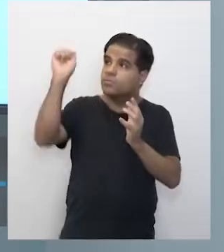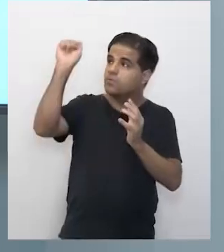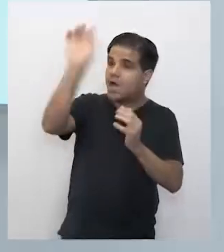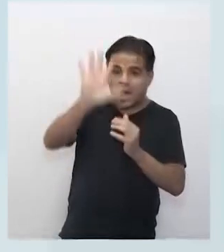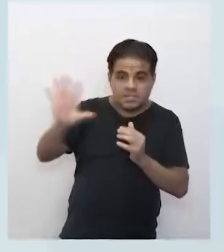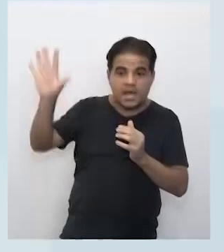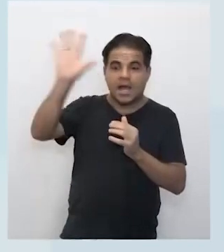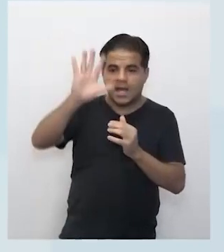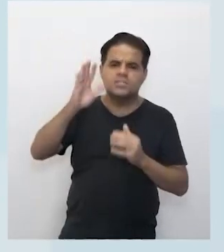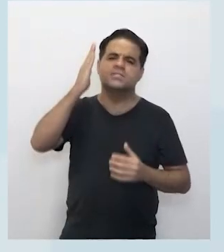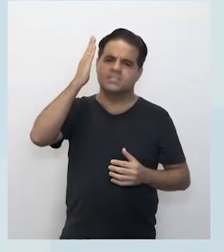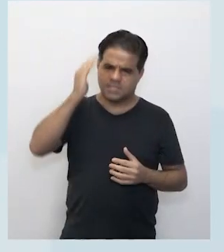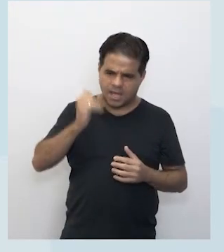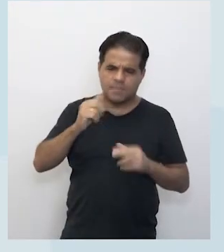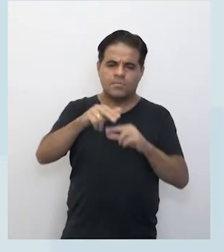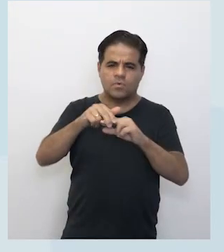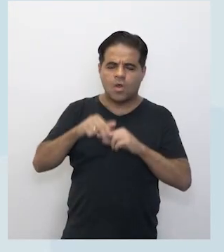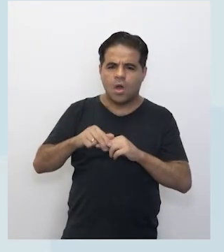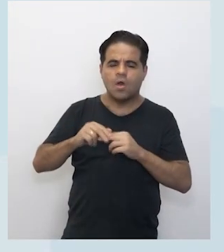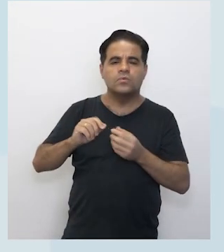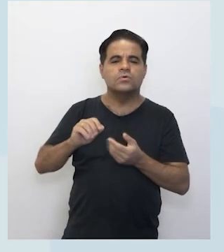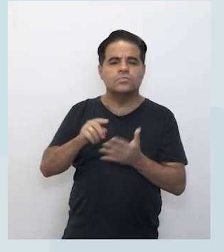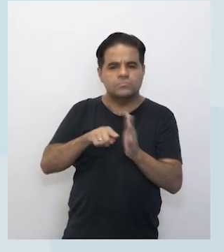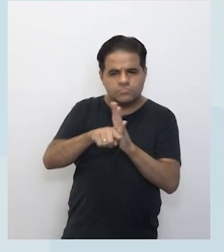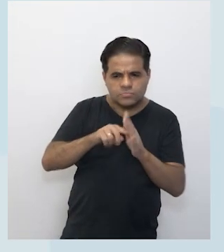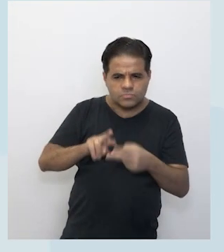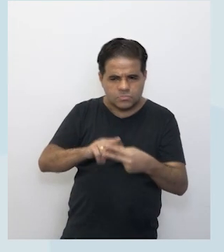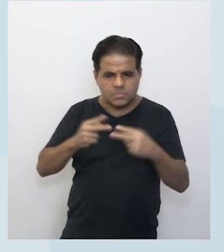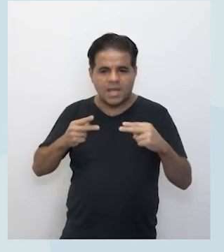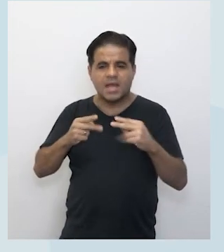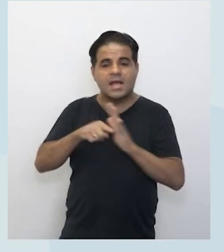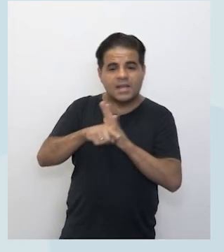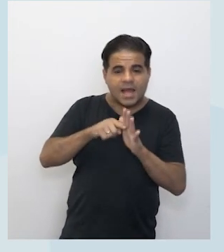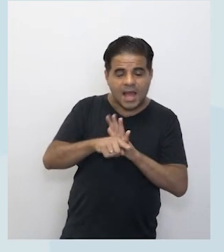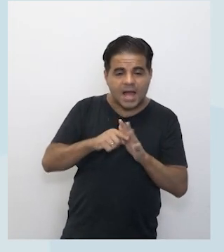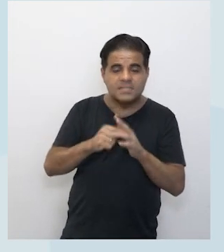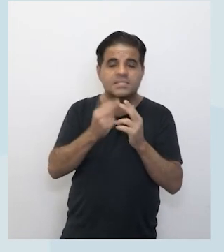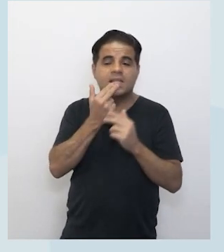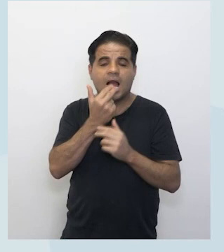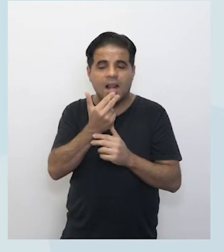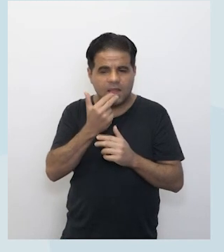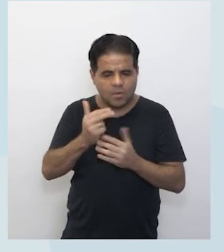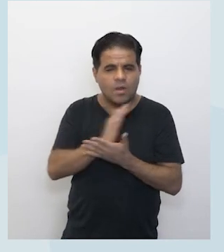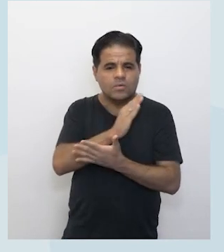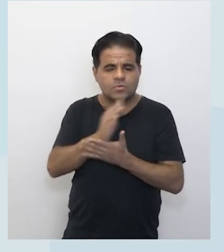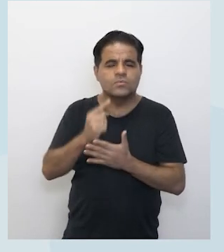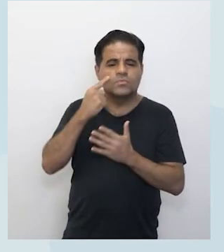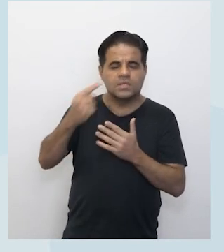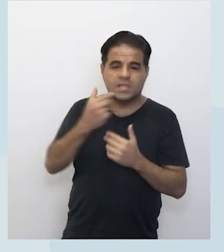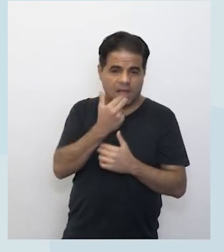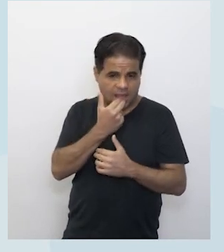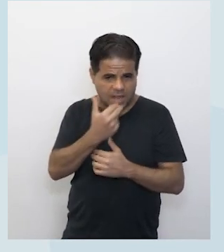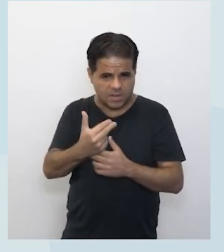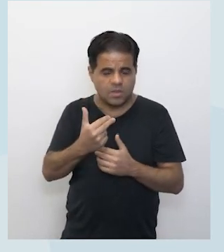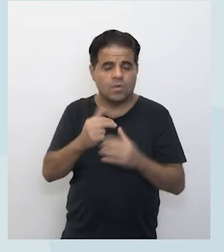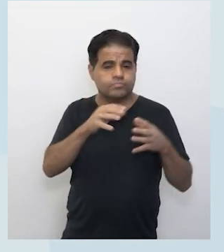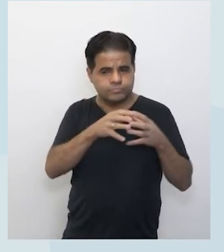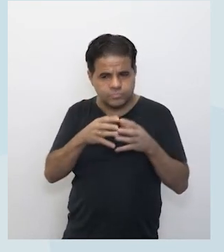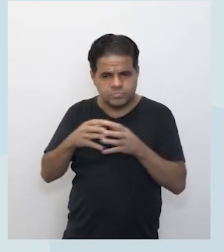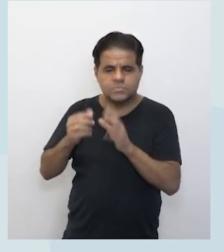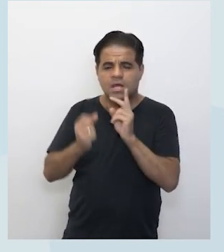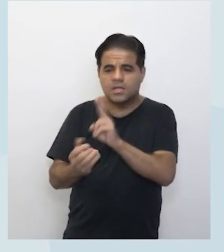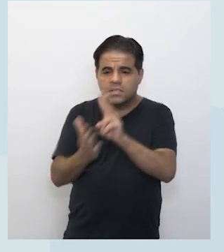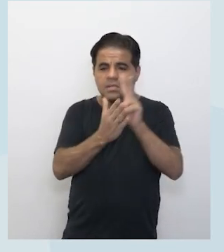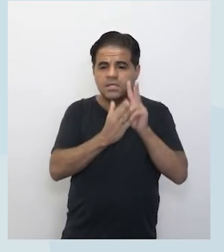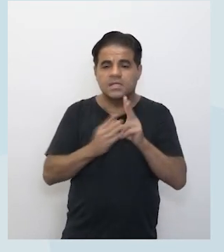sabe através do mapeamento genético e também da análise linguística. Então a gente consegue perceber que tem alguns pontos aí da língua dos povos indígenas que tem a